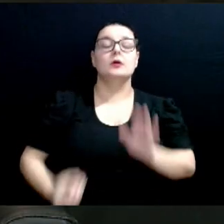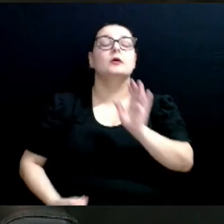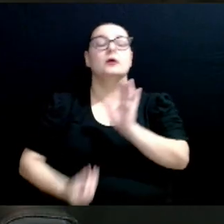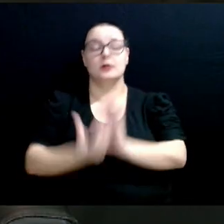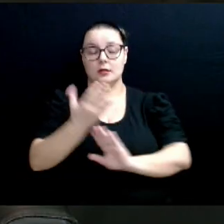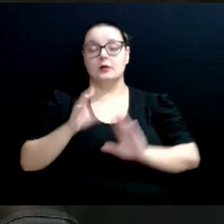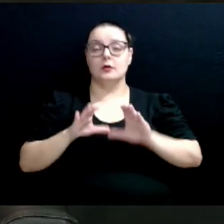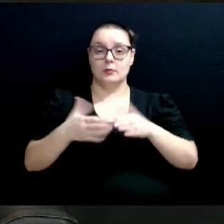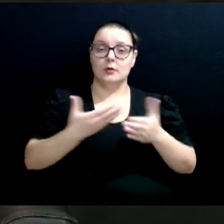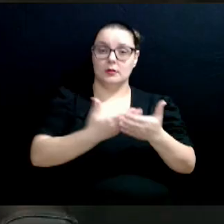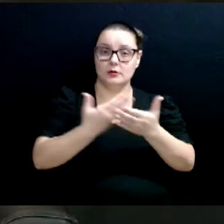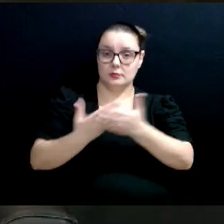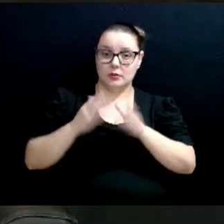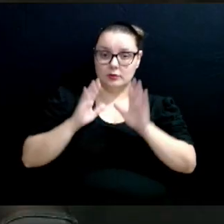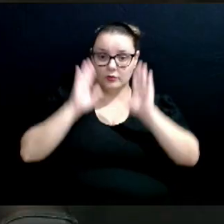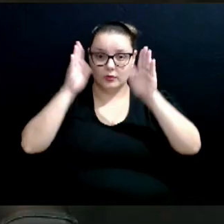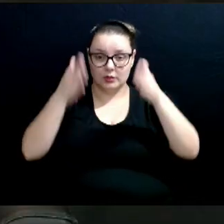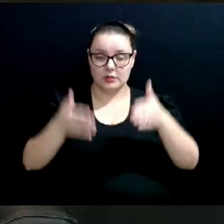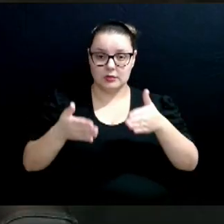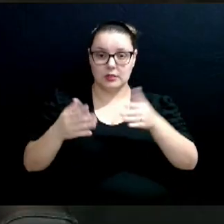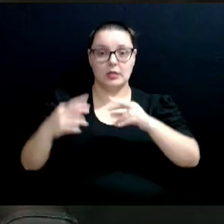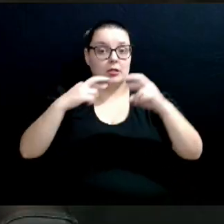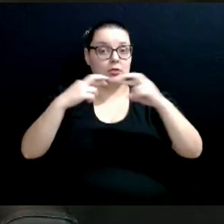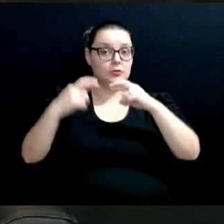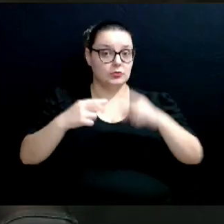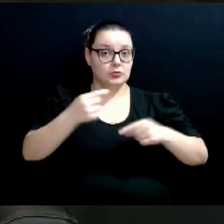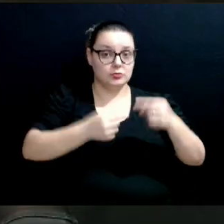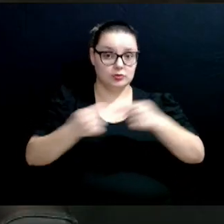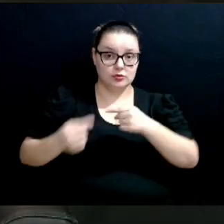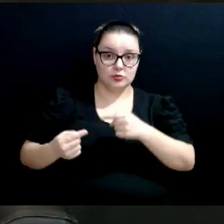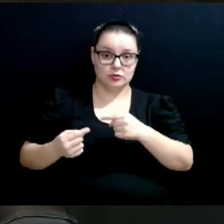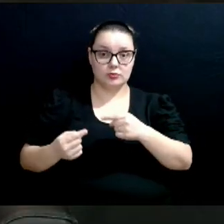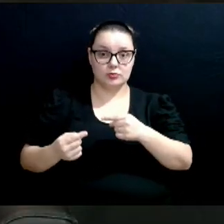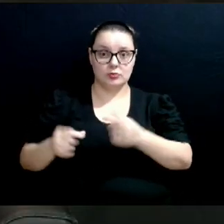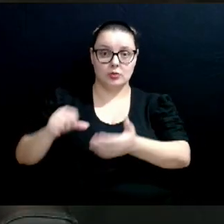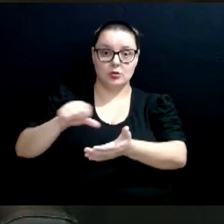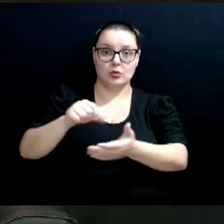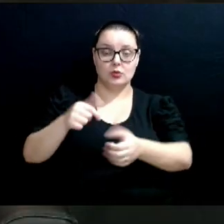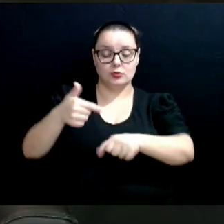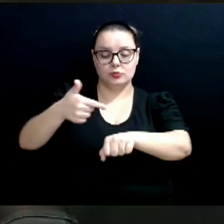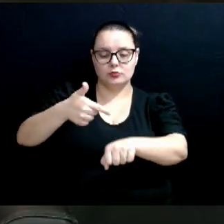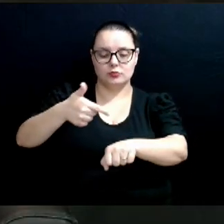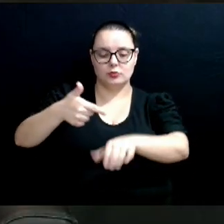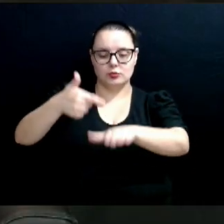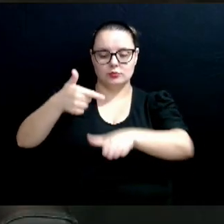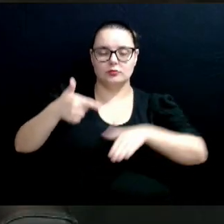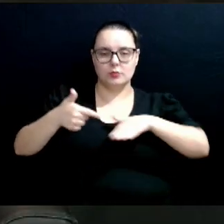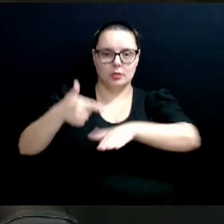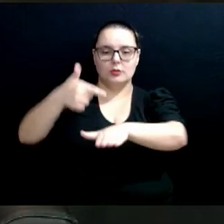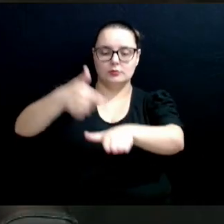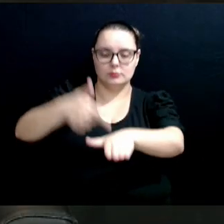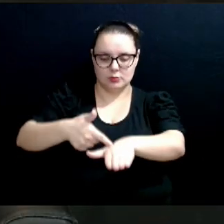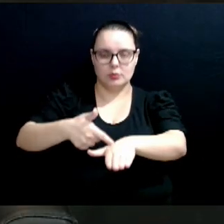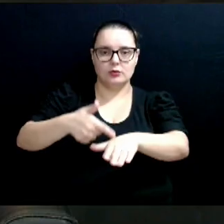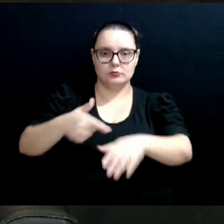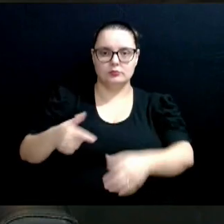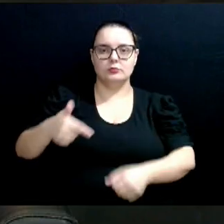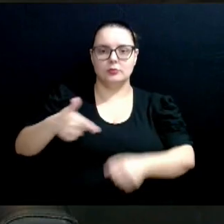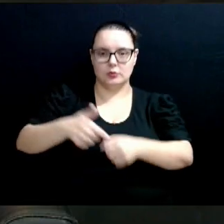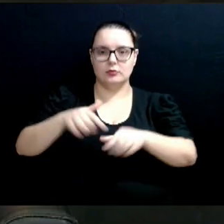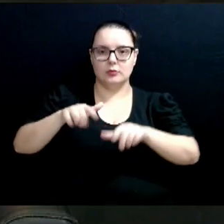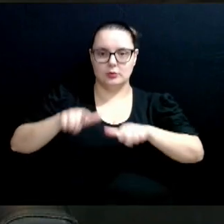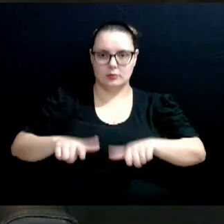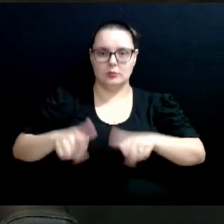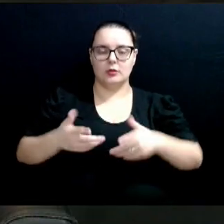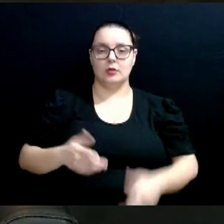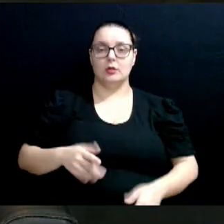estudos voltada à análise e ao debate sobre os postos de combustíveis aqui da cidade. A iniciativa é de autoria do vereador Arnaldo